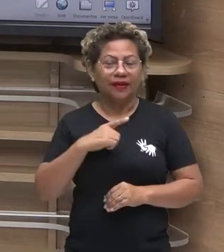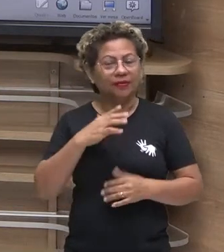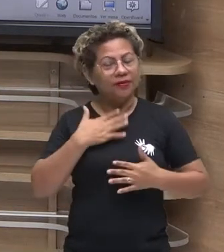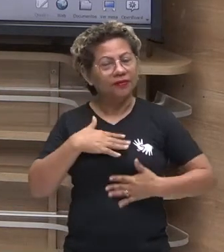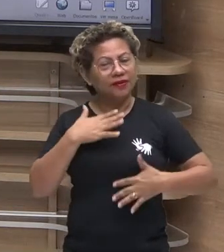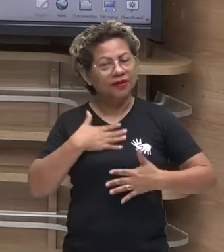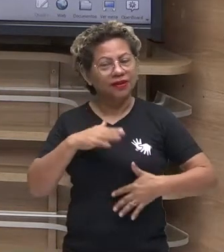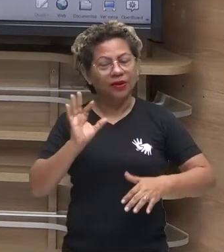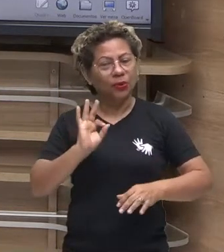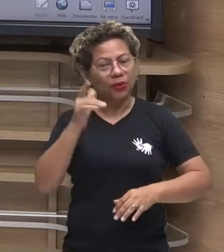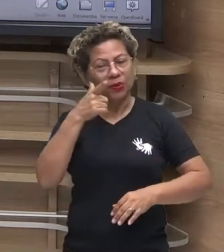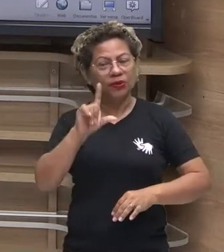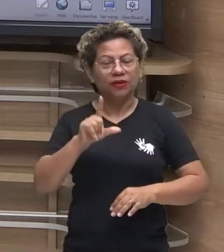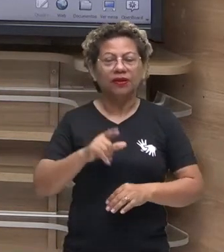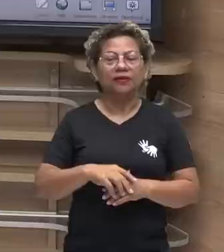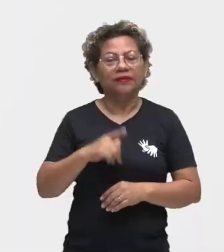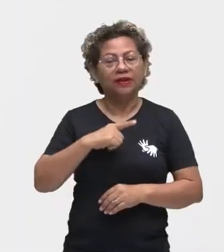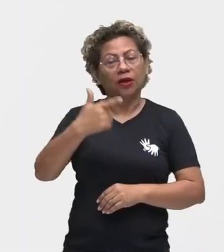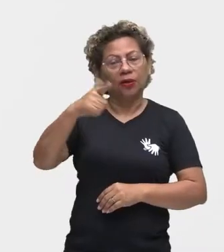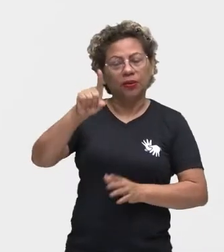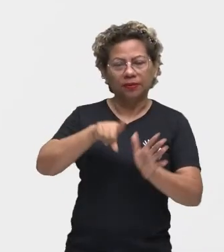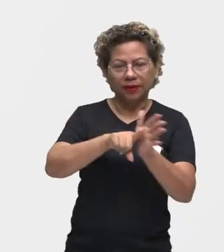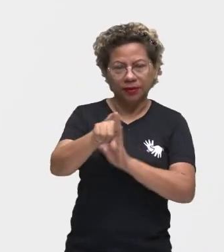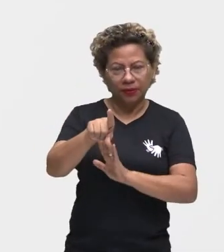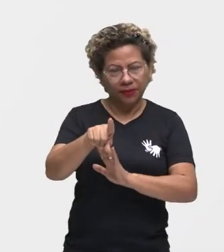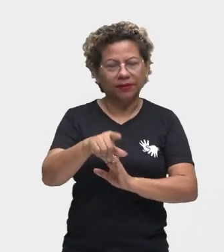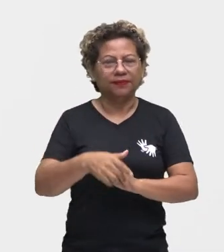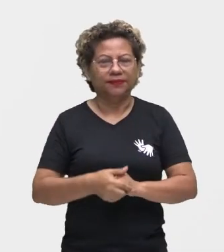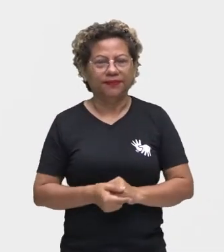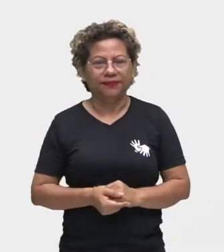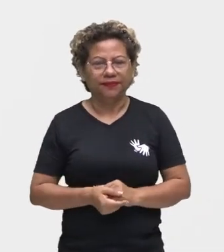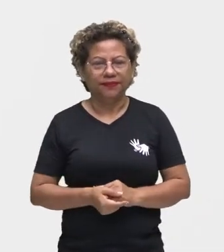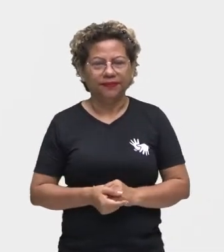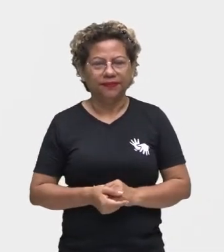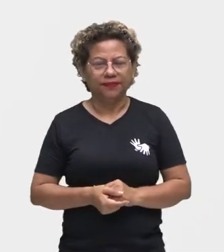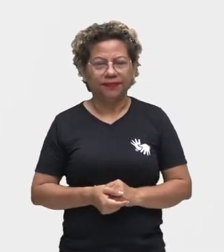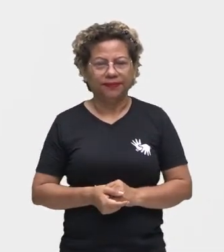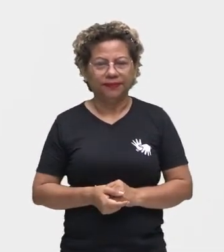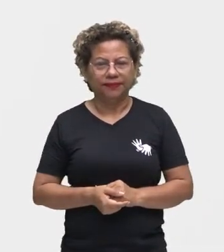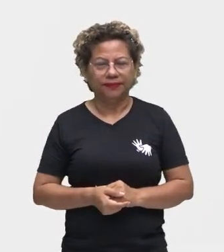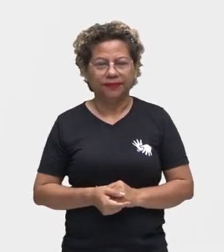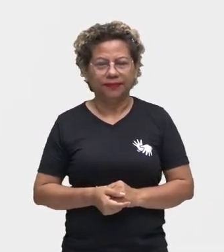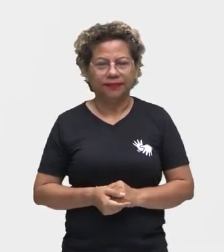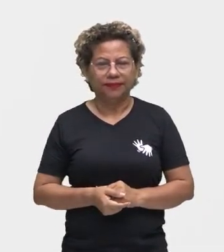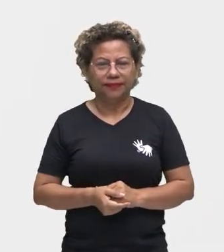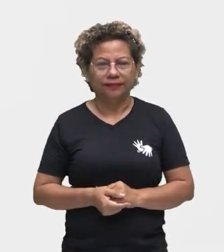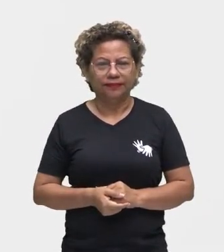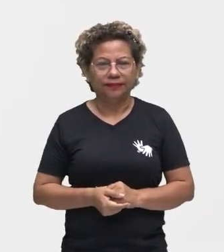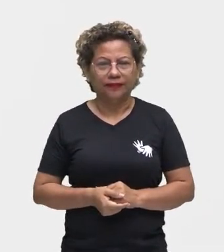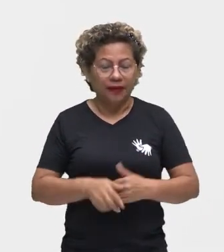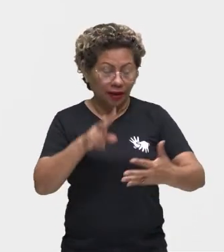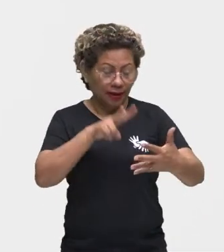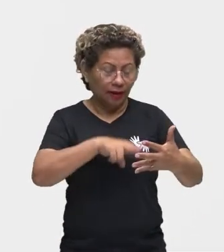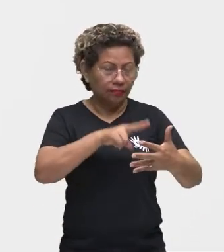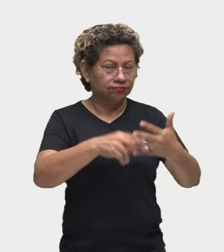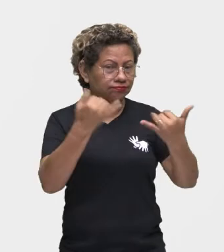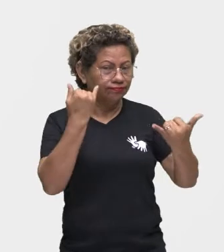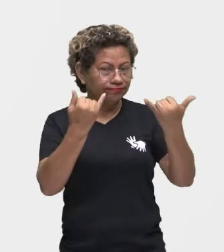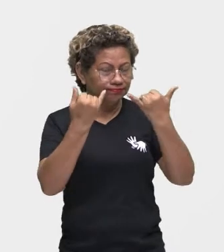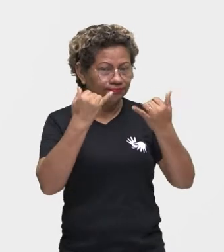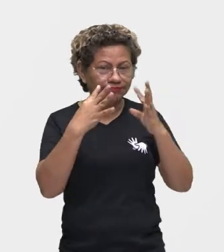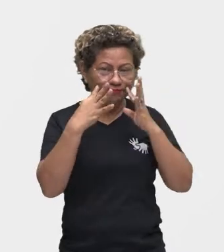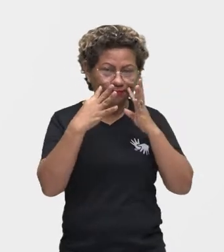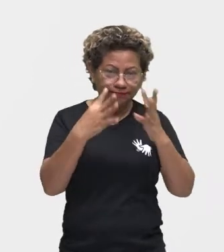tem a segunda questão para você testar o seu conhecimento também. Vamos à segunda questão. As briófitas são plantas